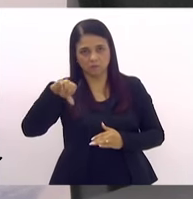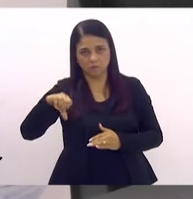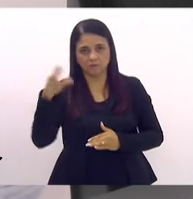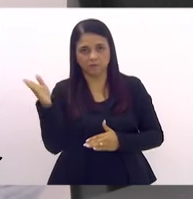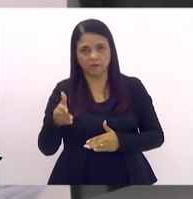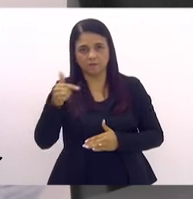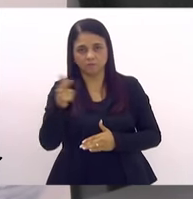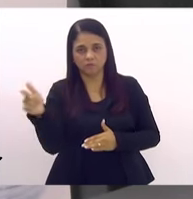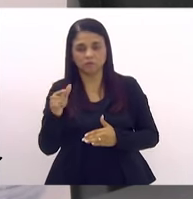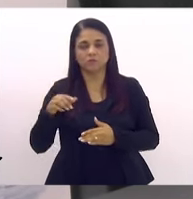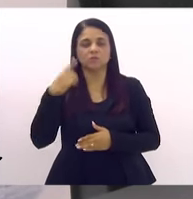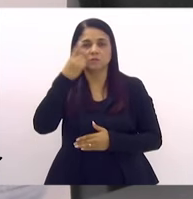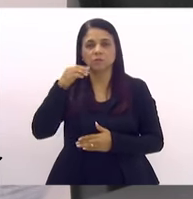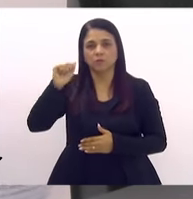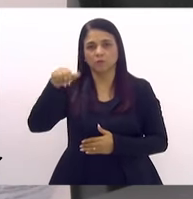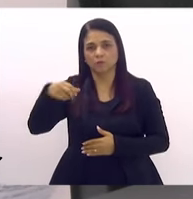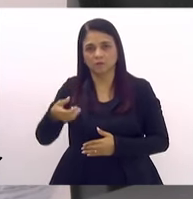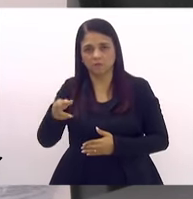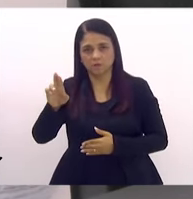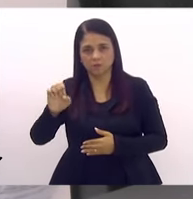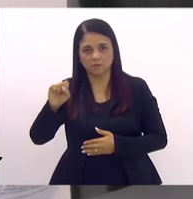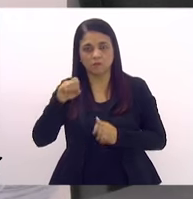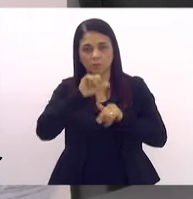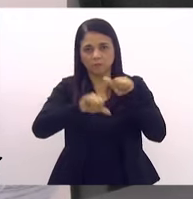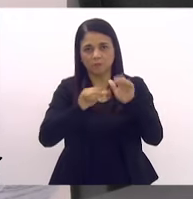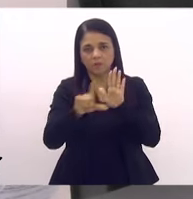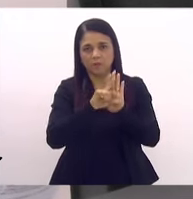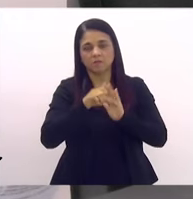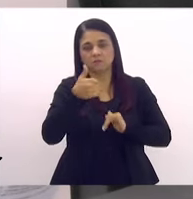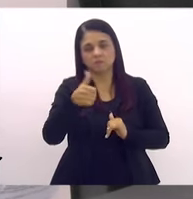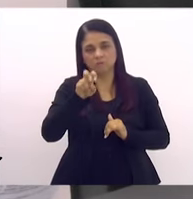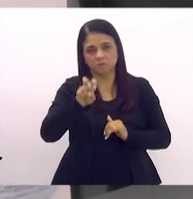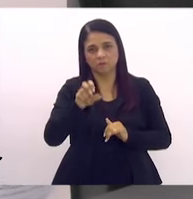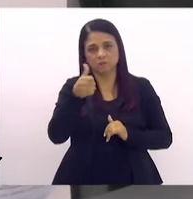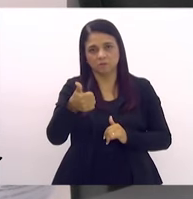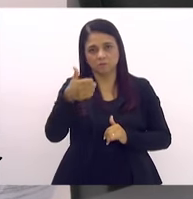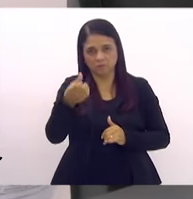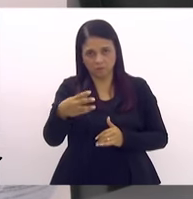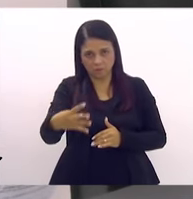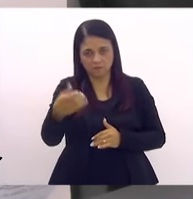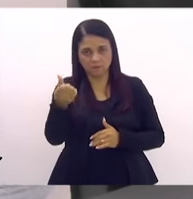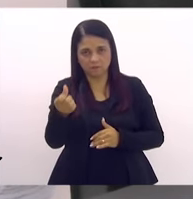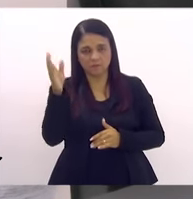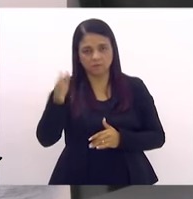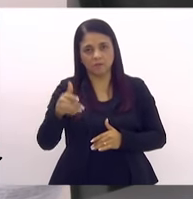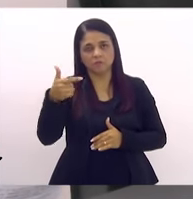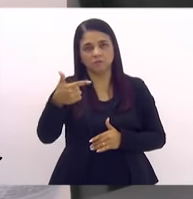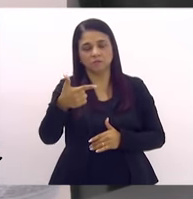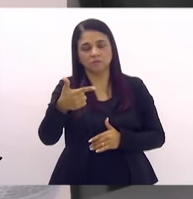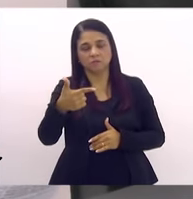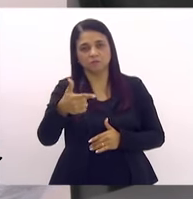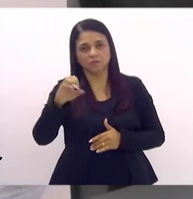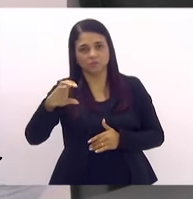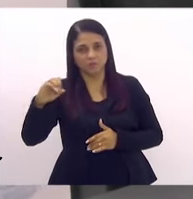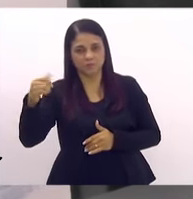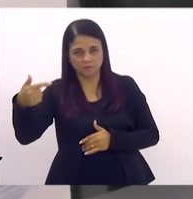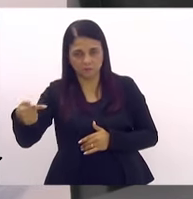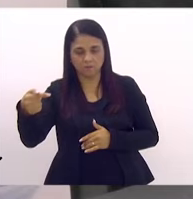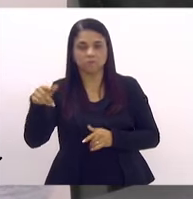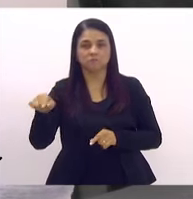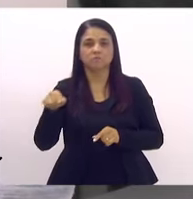de autoria do deputado Anderson Moraes, que altera a lei 5.147 de 6 de dezembro de 2007, na forma que